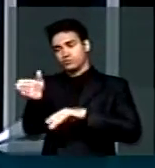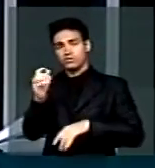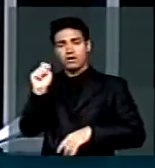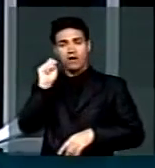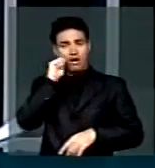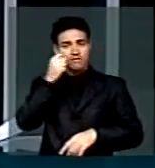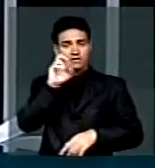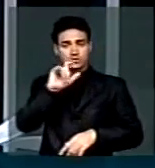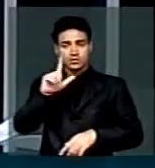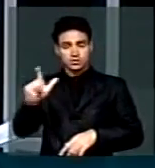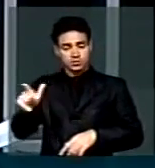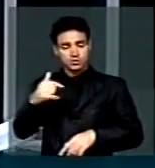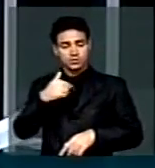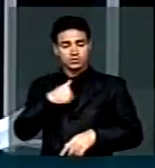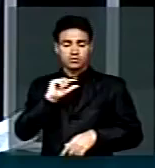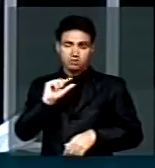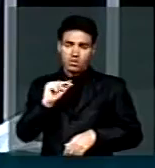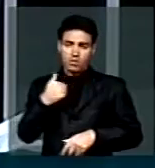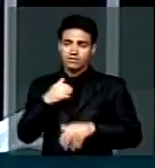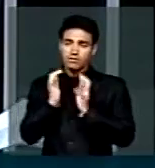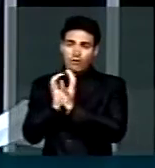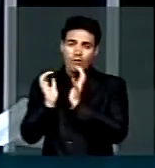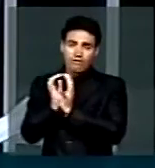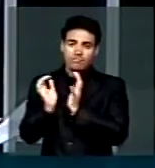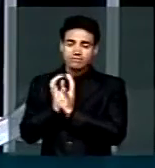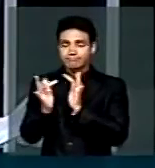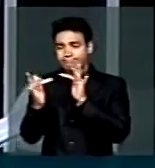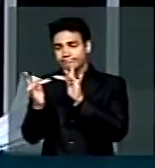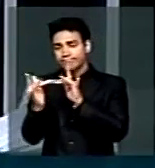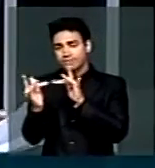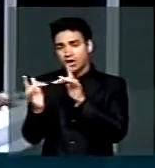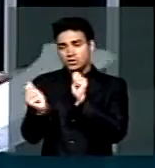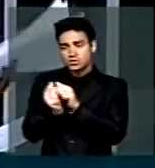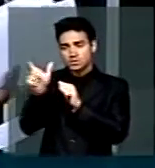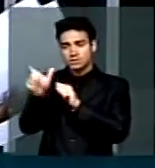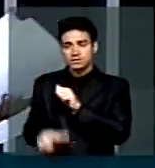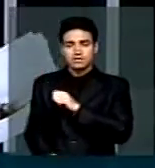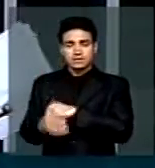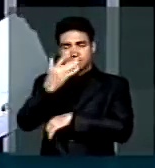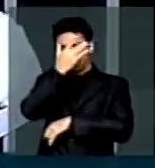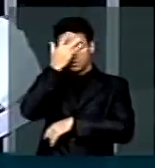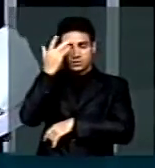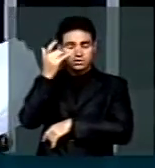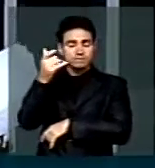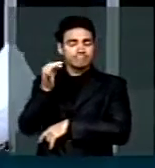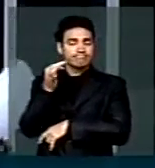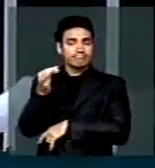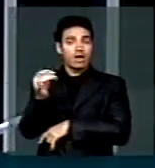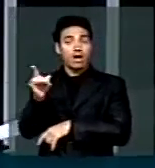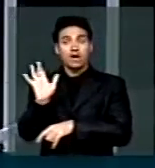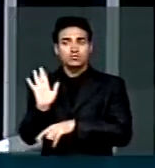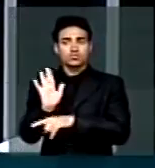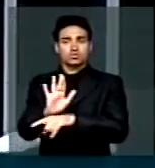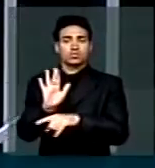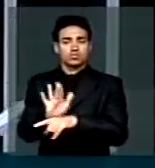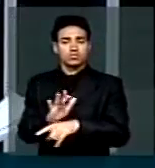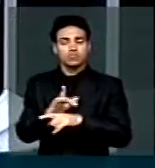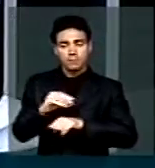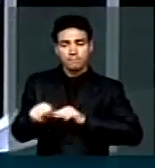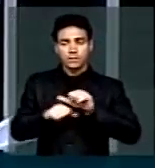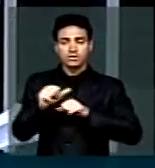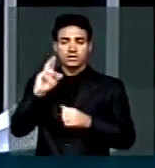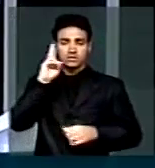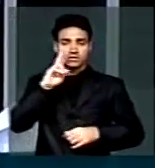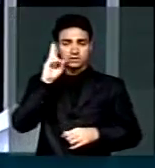e desfrutar um pouco da convivência deste grande homem que ajudou a reescrever a história